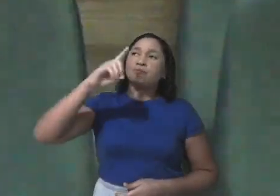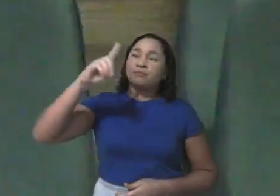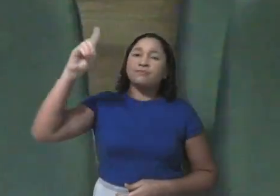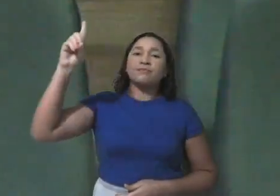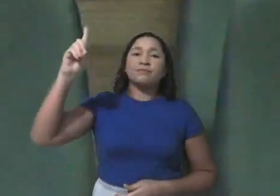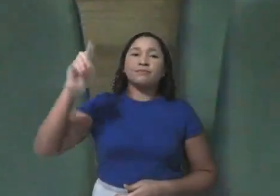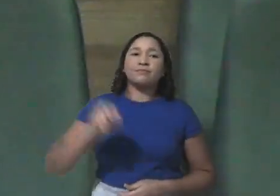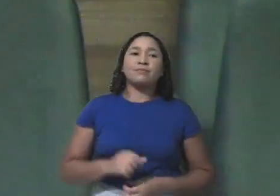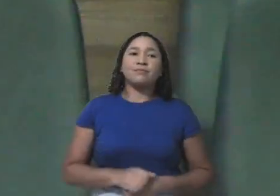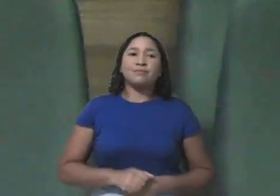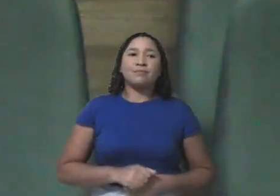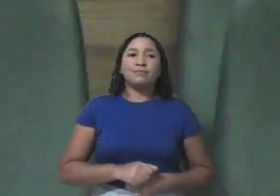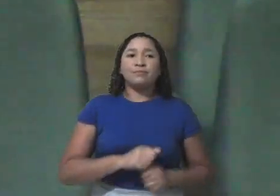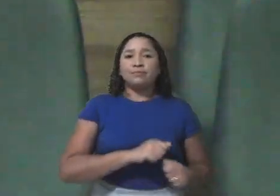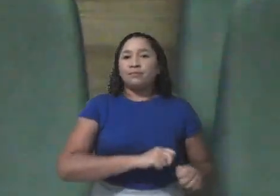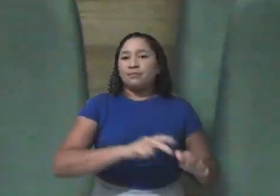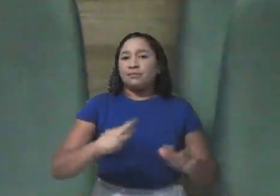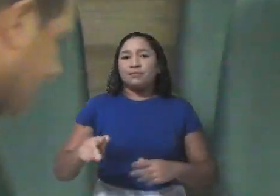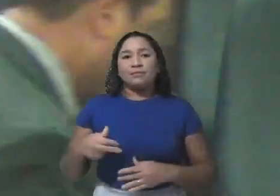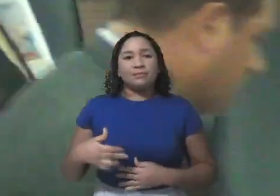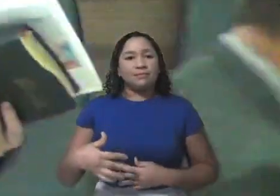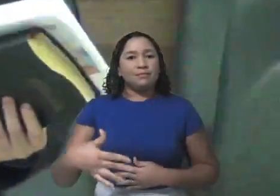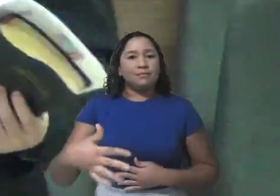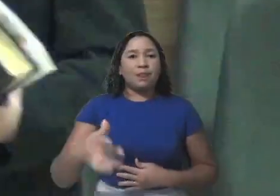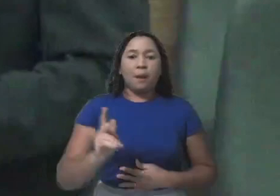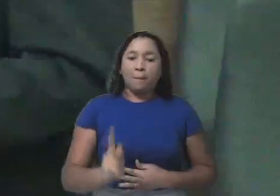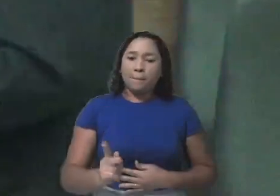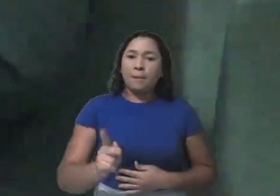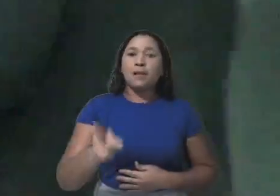Oreis por nós. Muito obrigado.